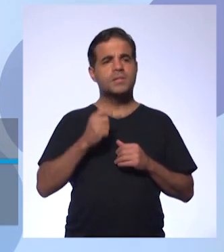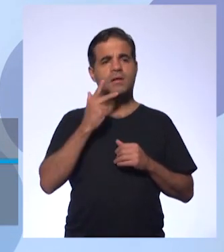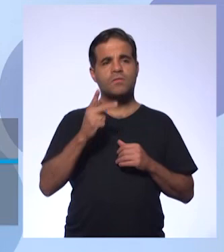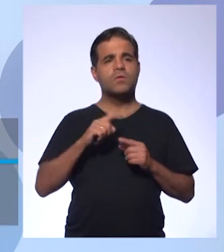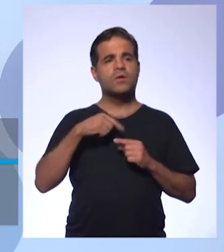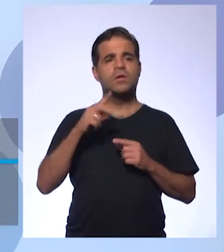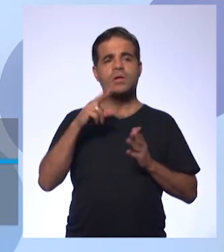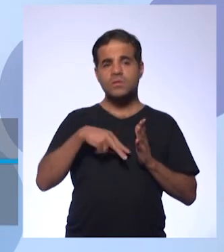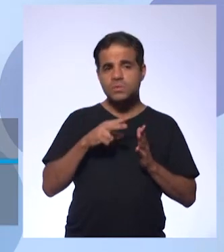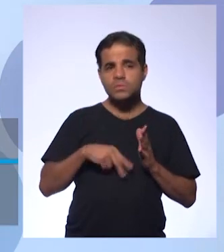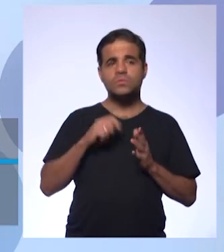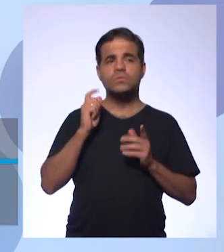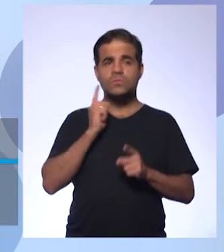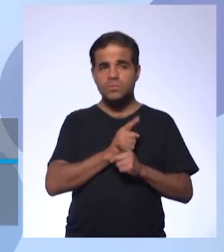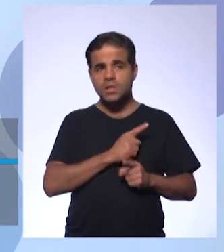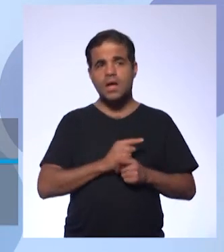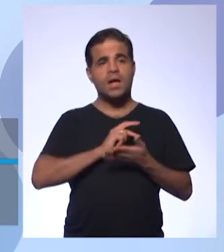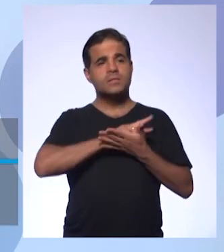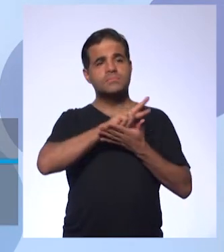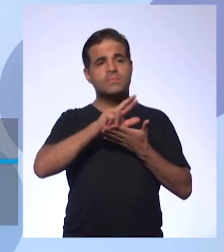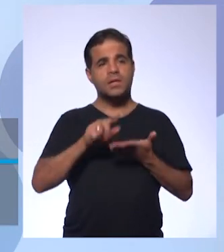leitura, é possível identificar aspectos